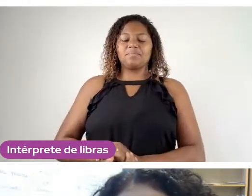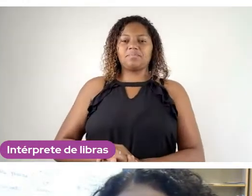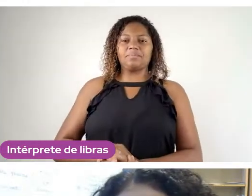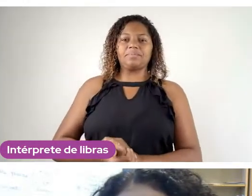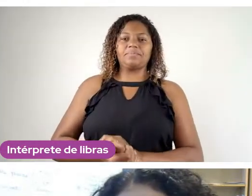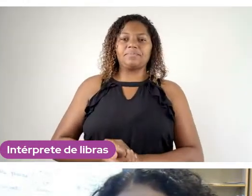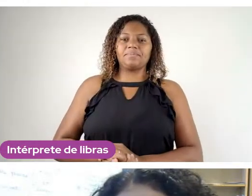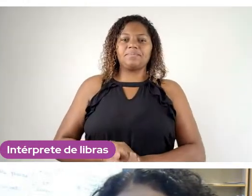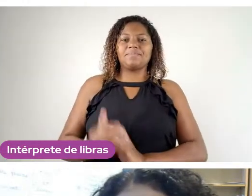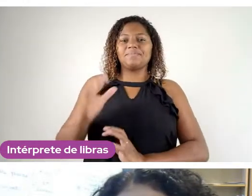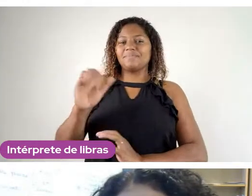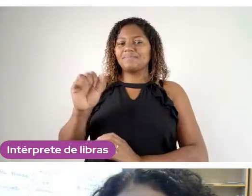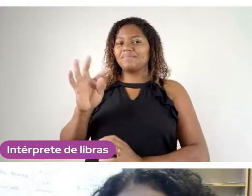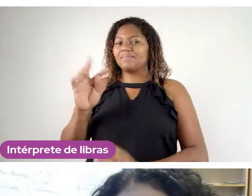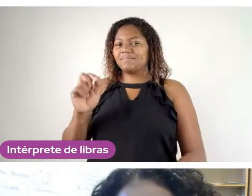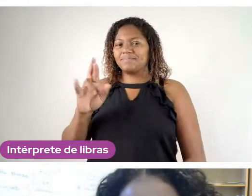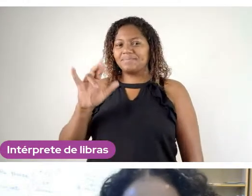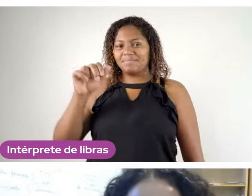Catarina,